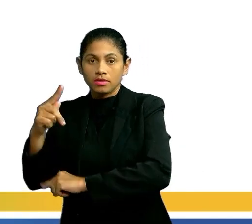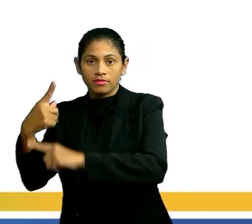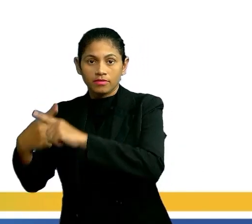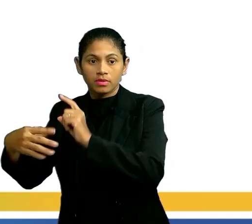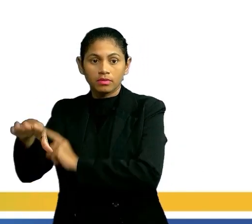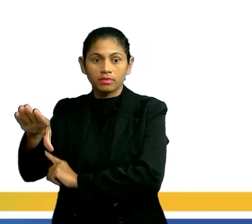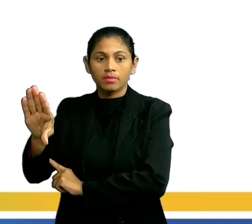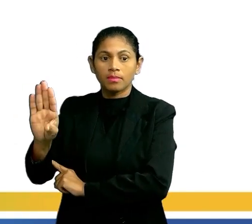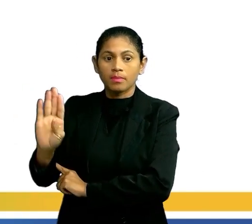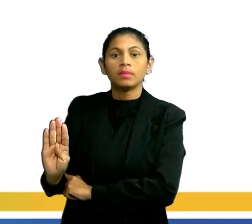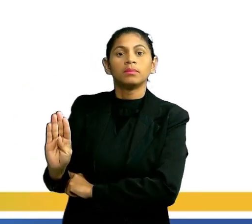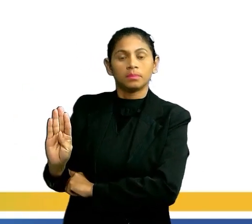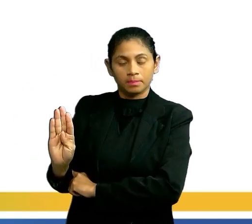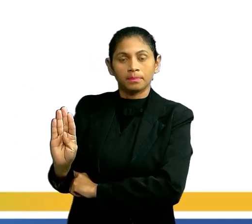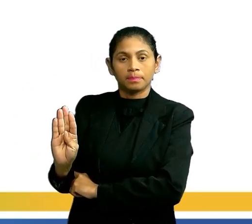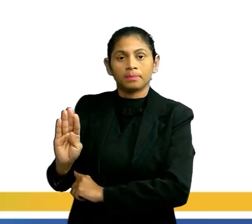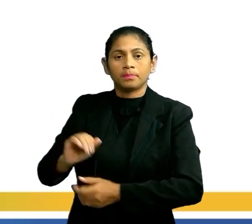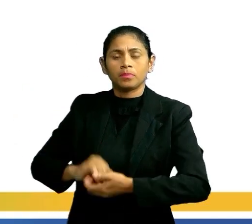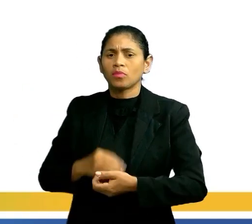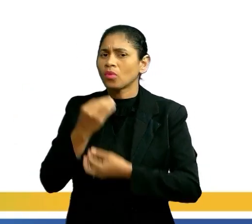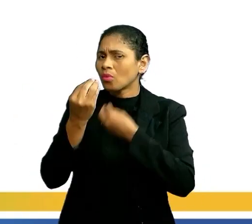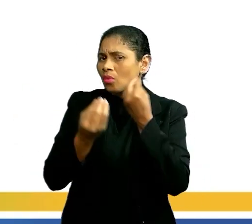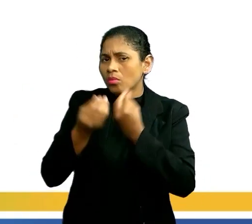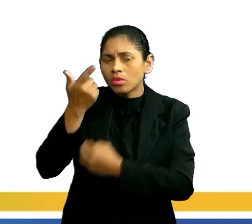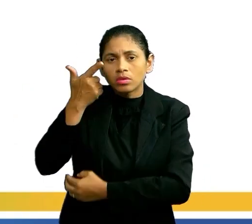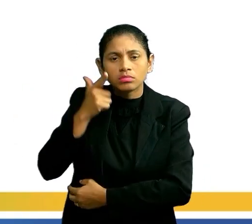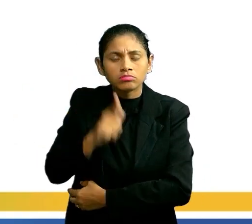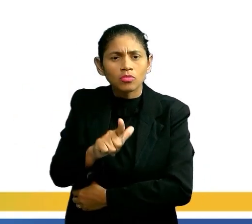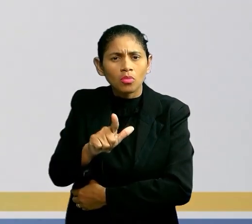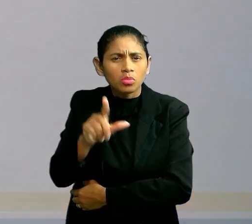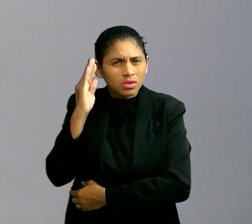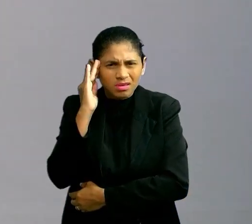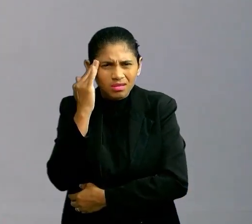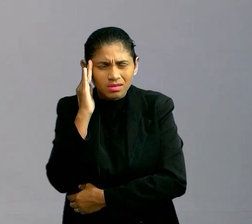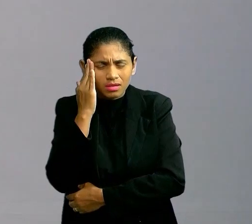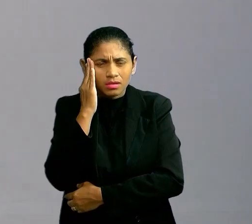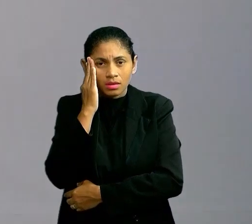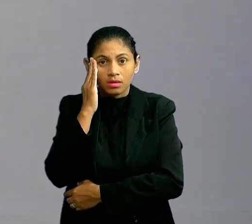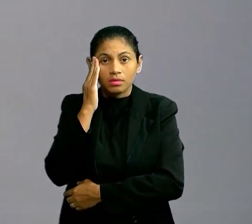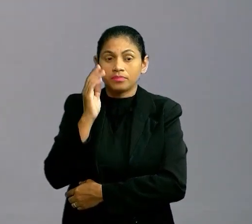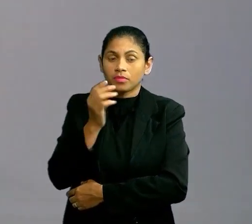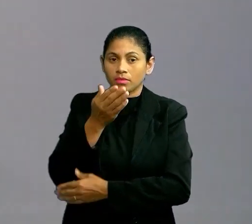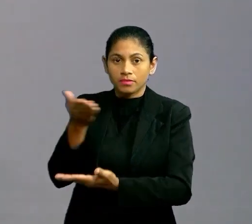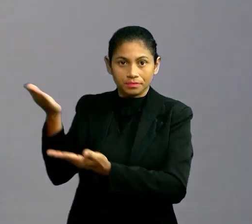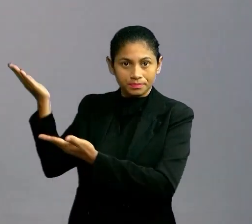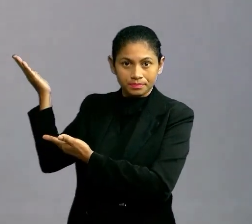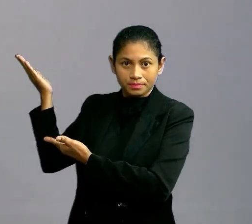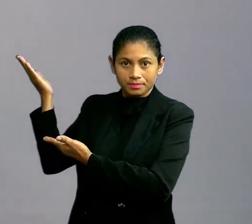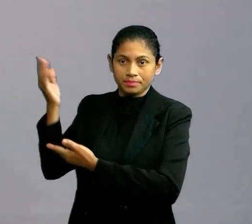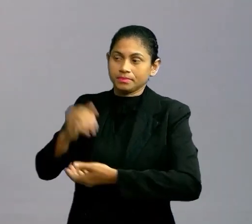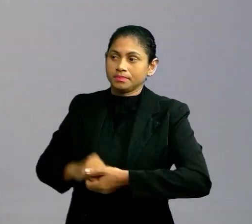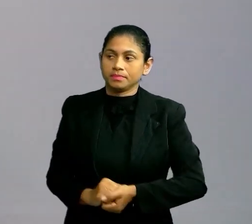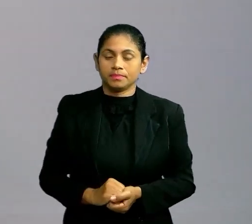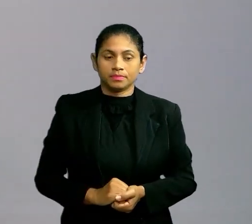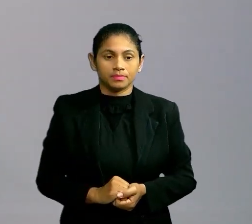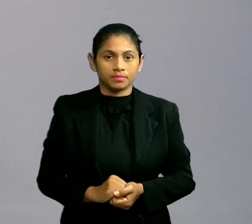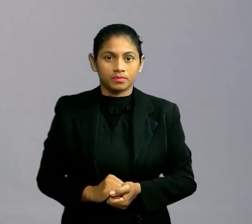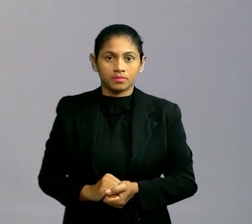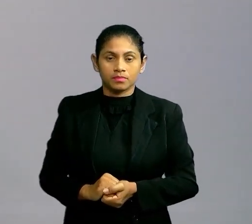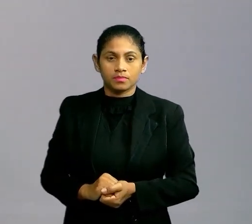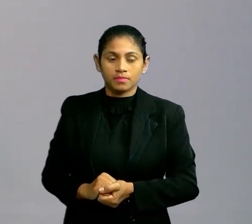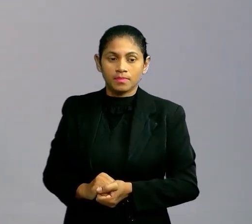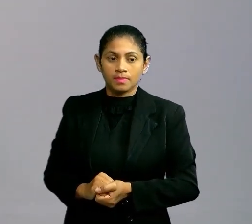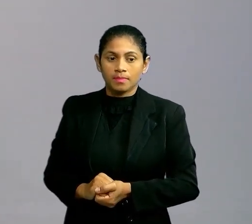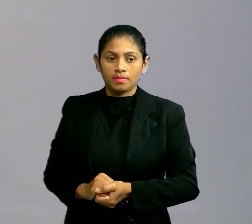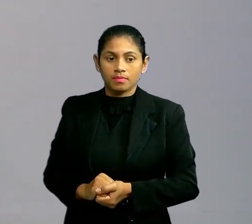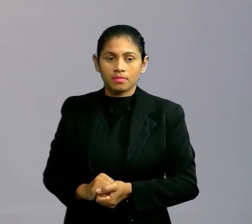assim, professor? Nesse caso, como é que eu vou conseguir compreender isso? Analisa aqui comigo. Nós sabemos que eu faço aqui, eu tenho